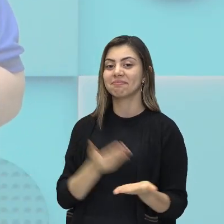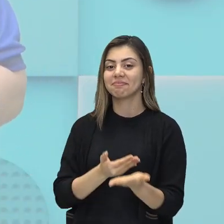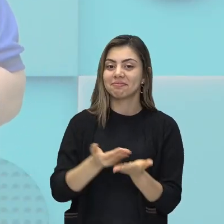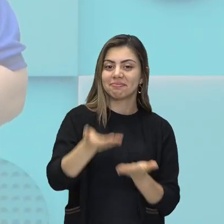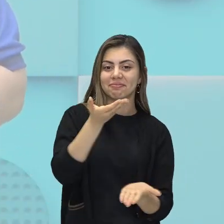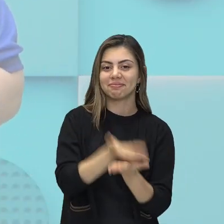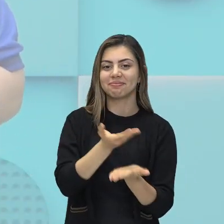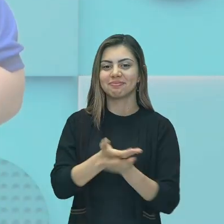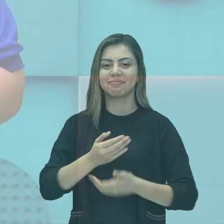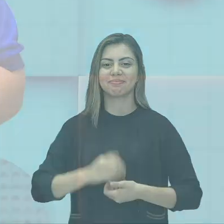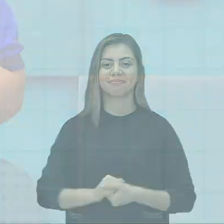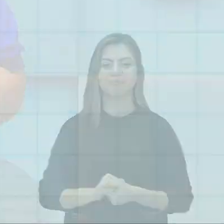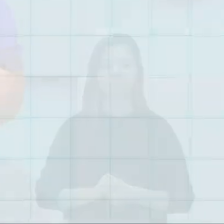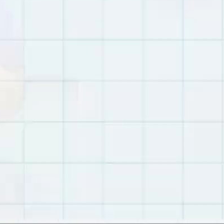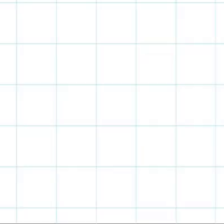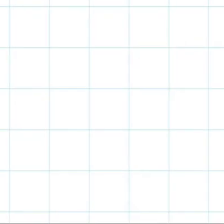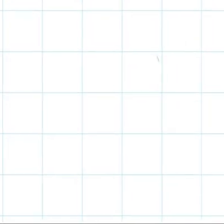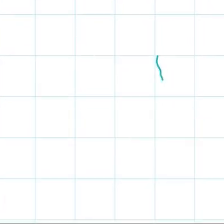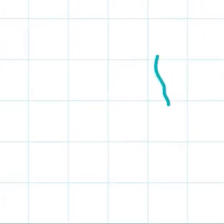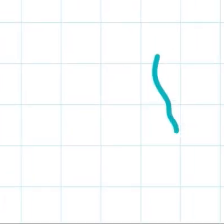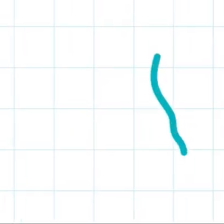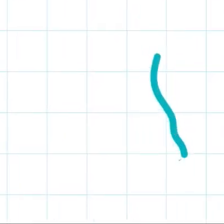para a nossa aula?